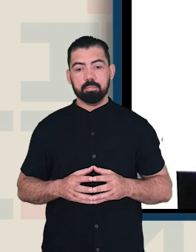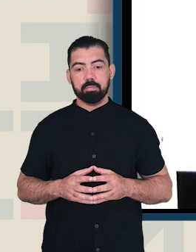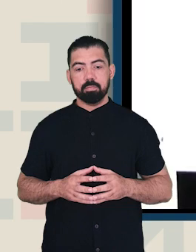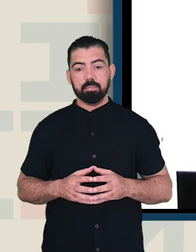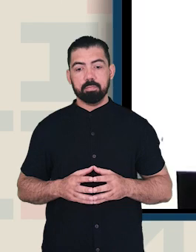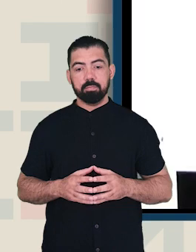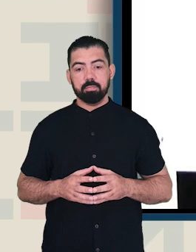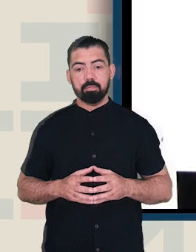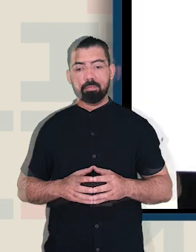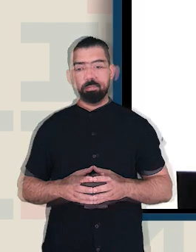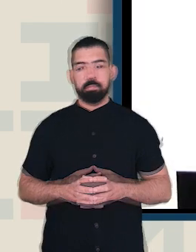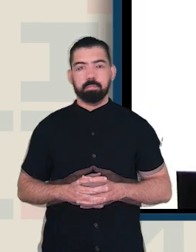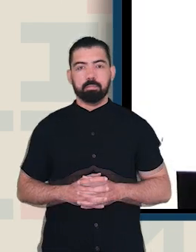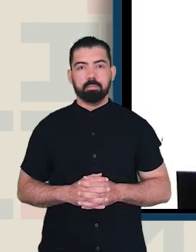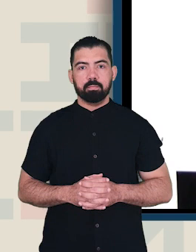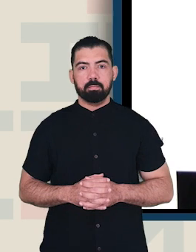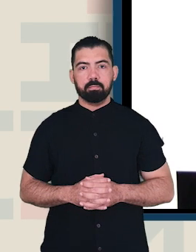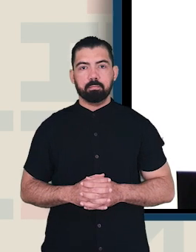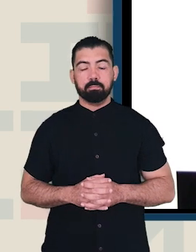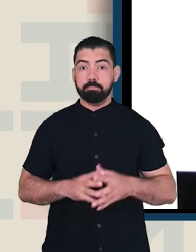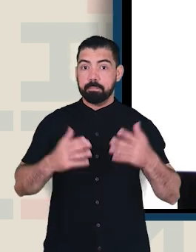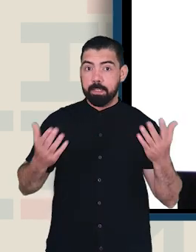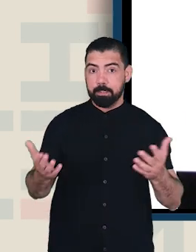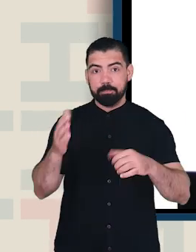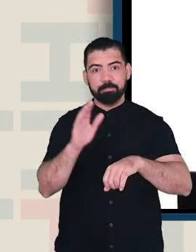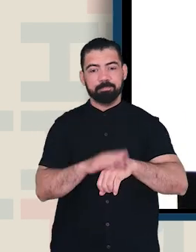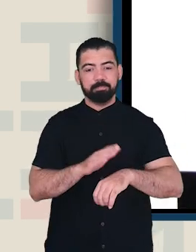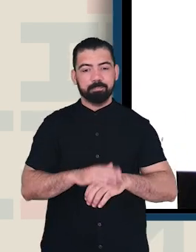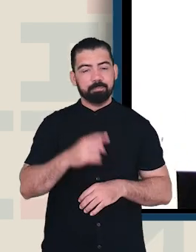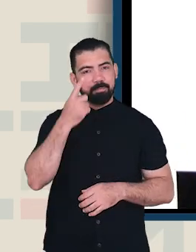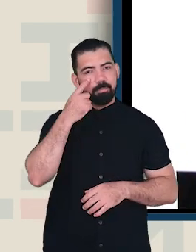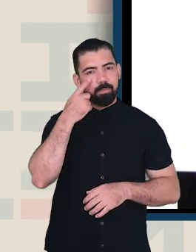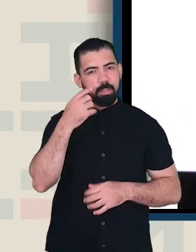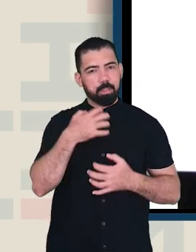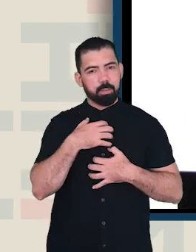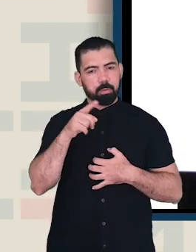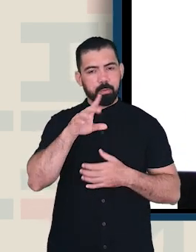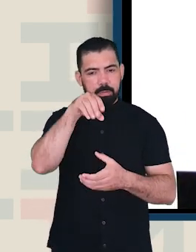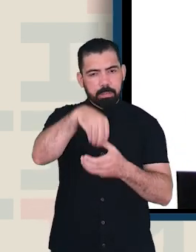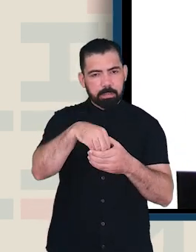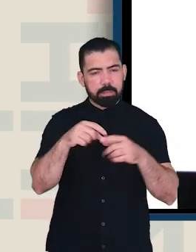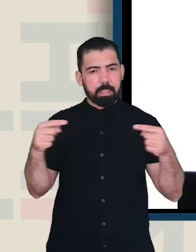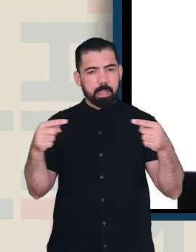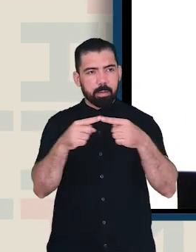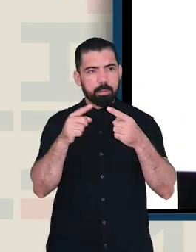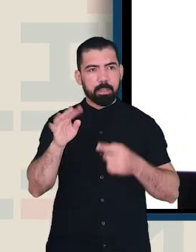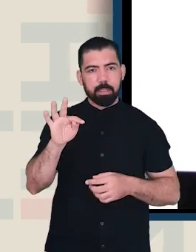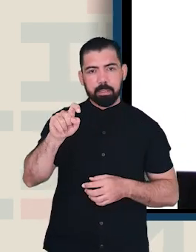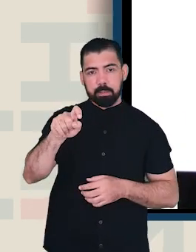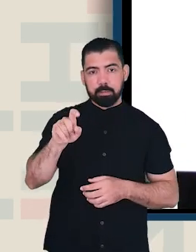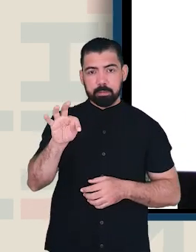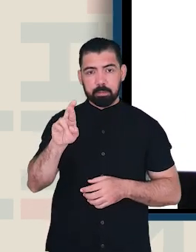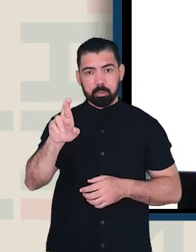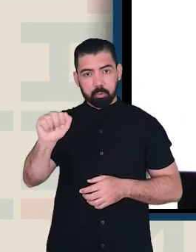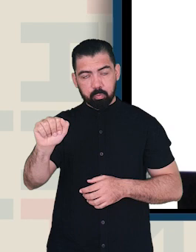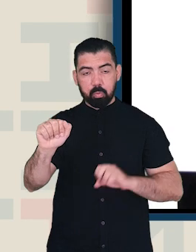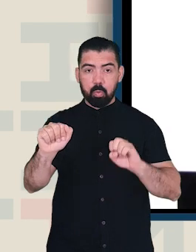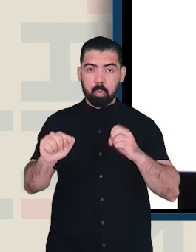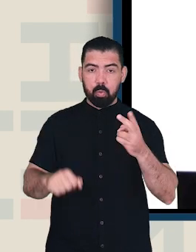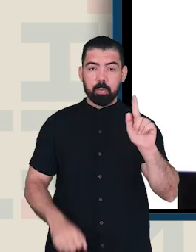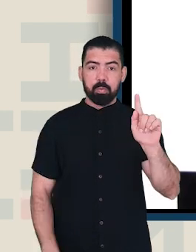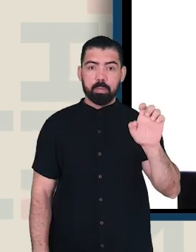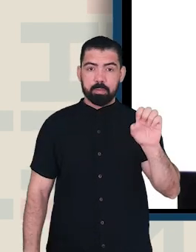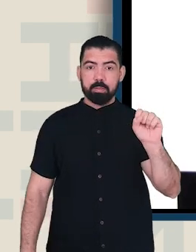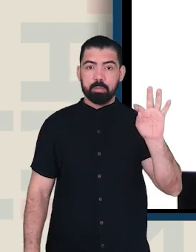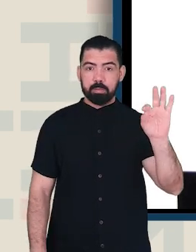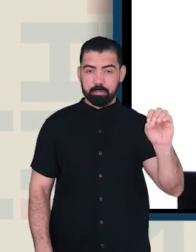Então, no sentido de textura, o gesto,